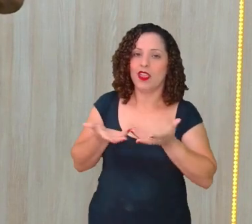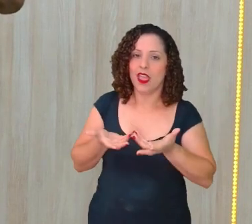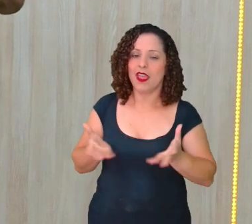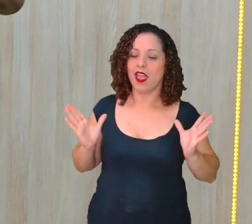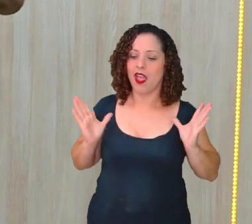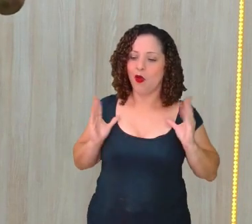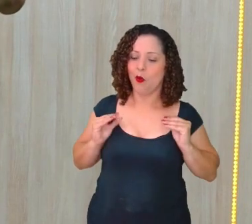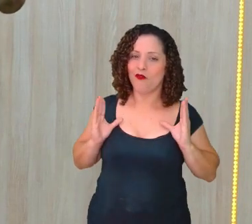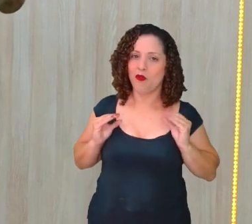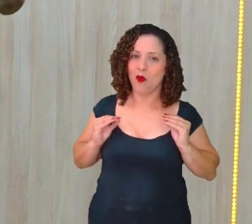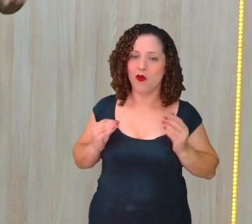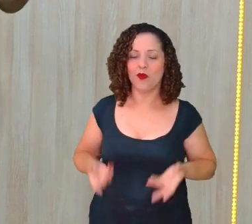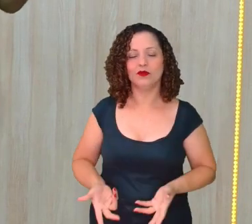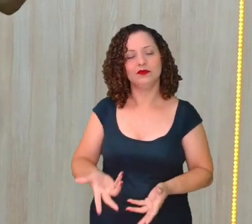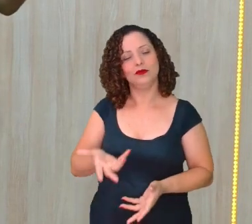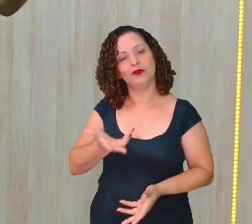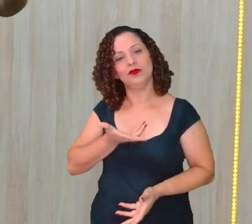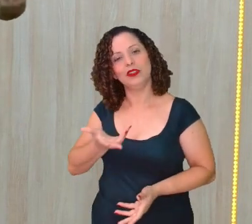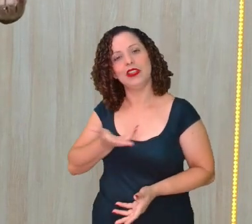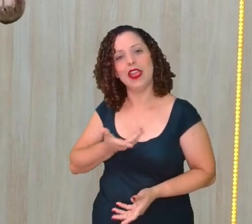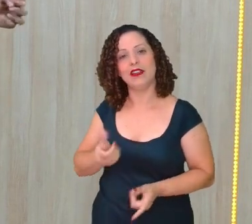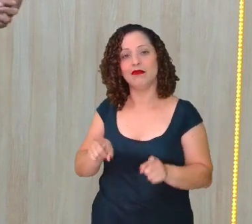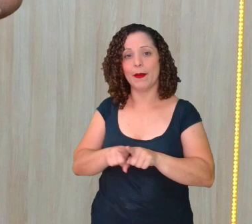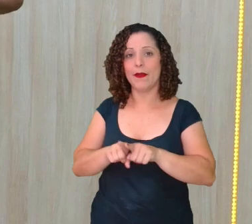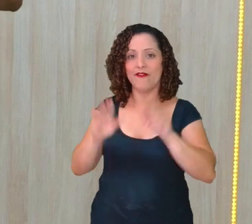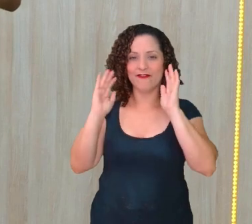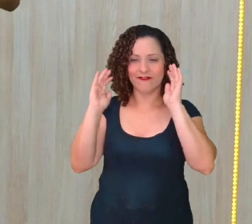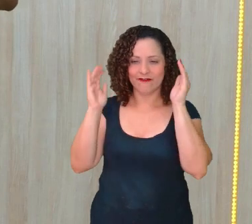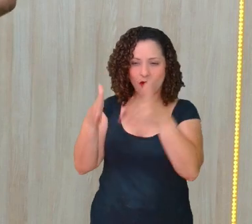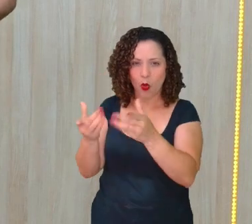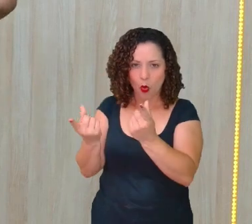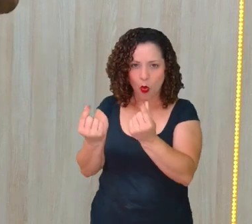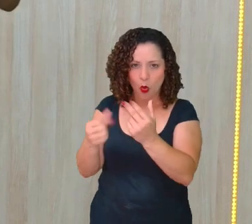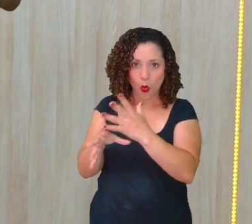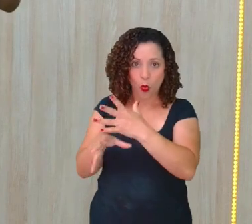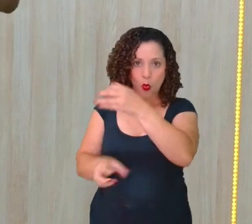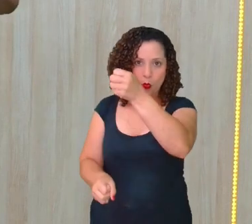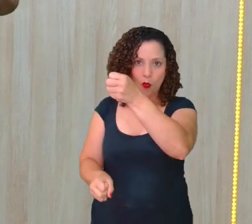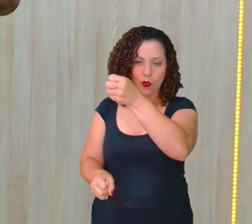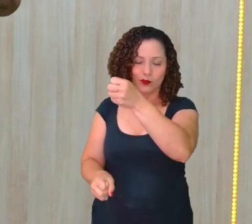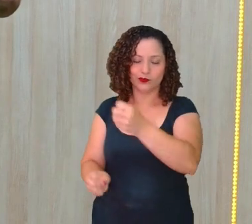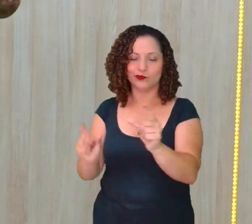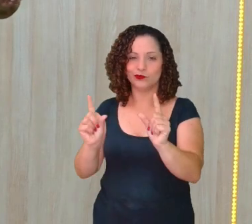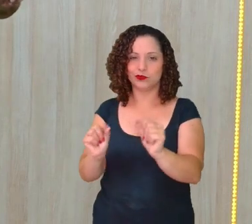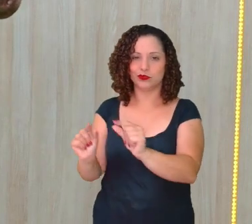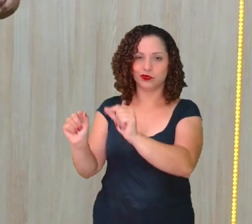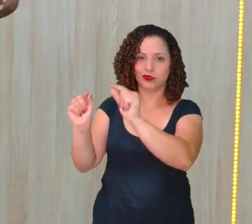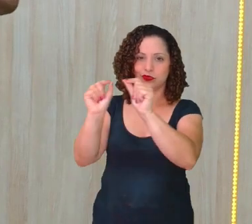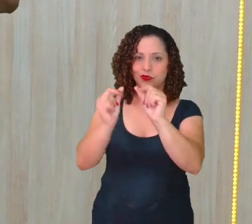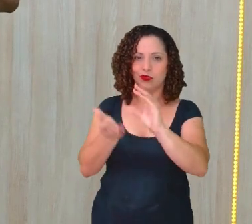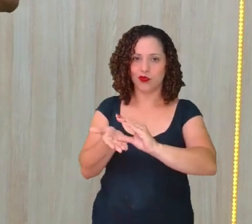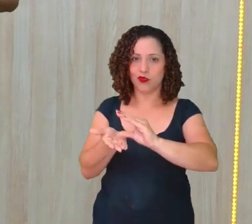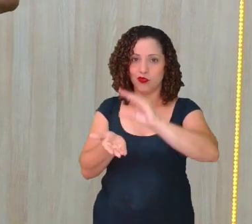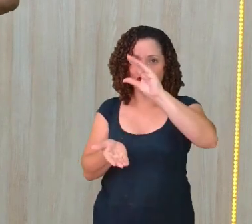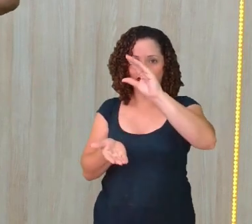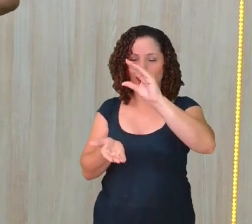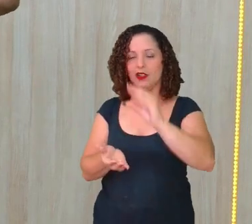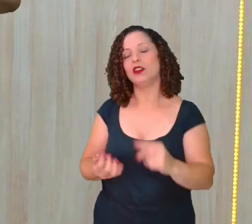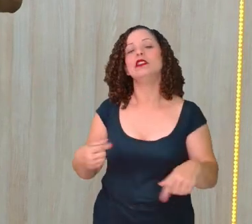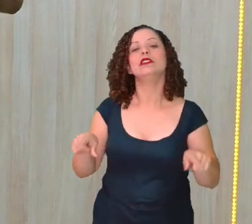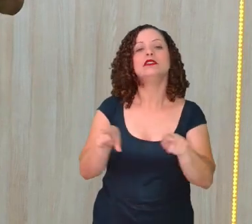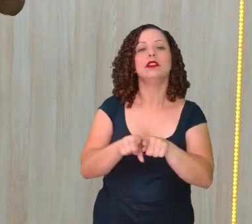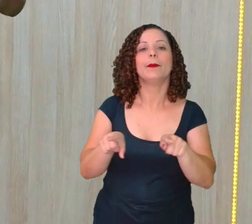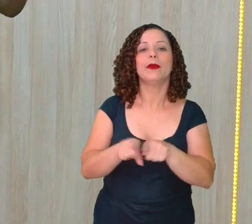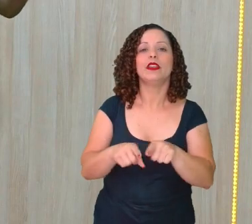quê? A questão do lucro e, na maioria das vezes, esquecendo